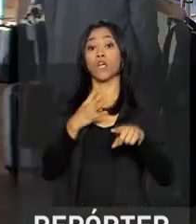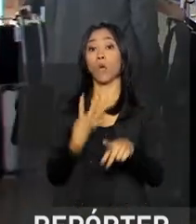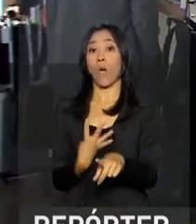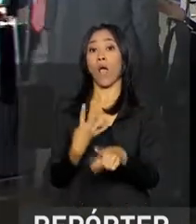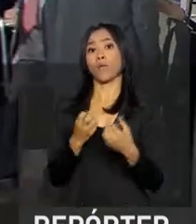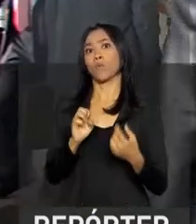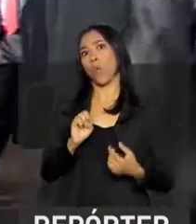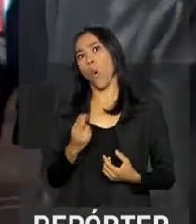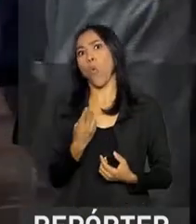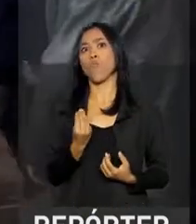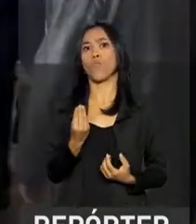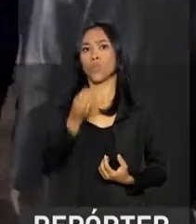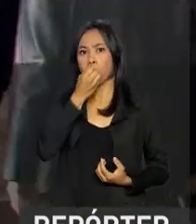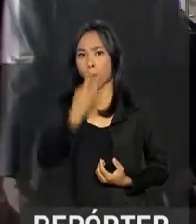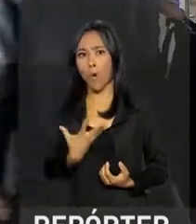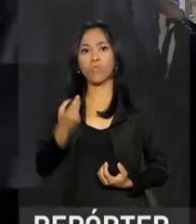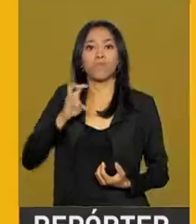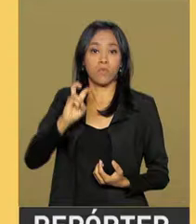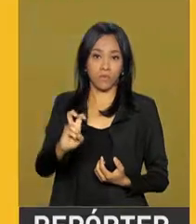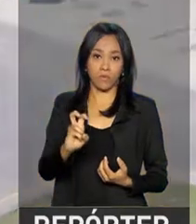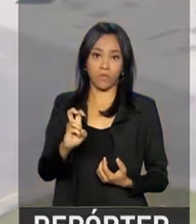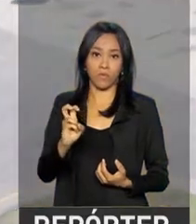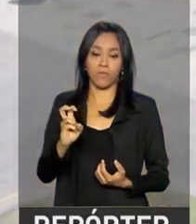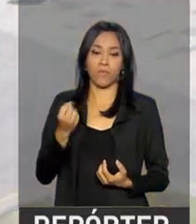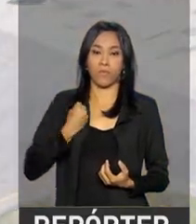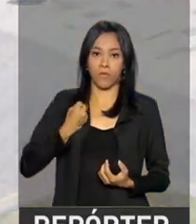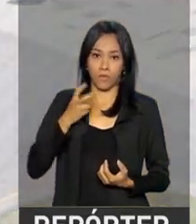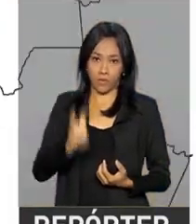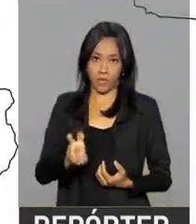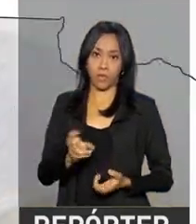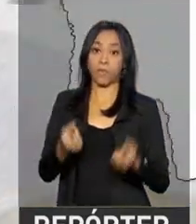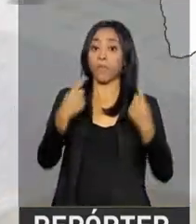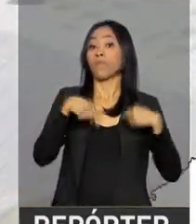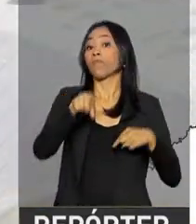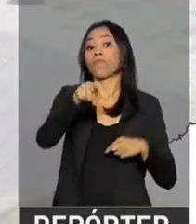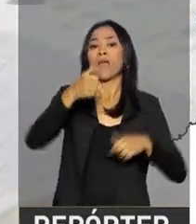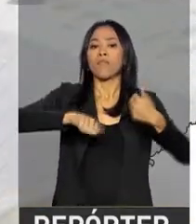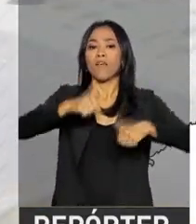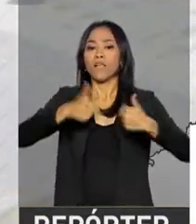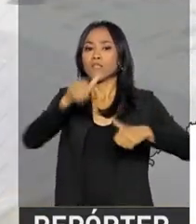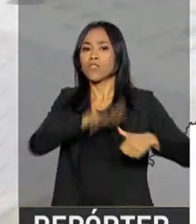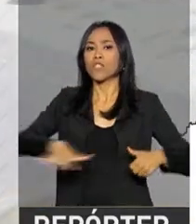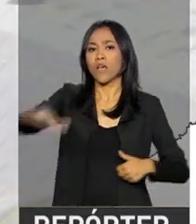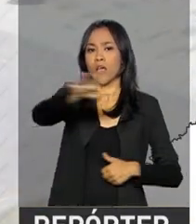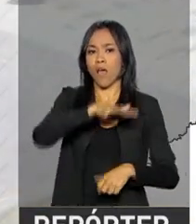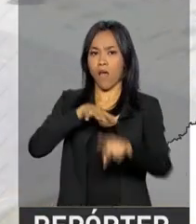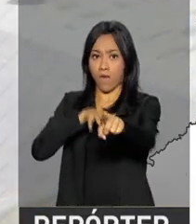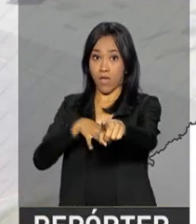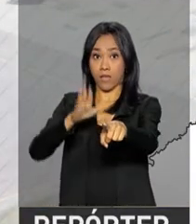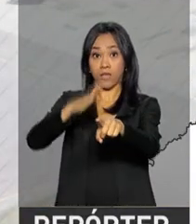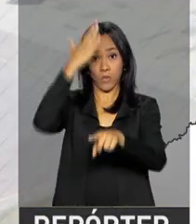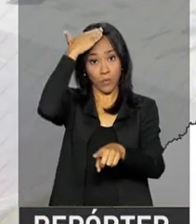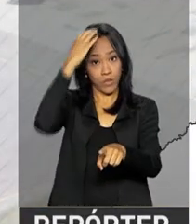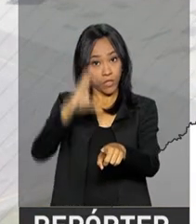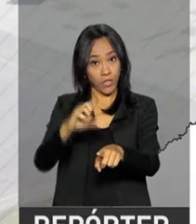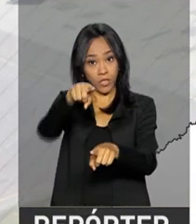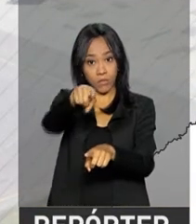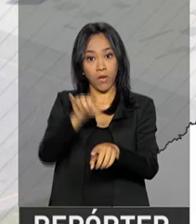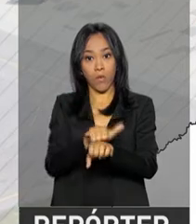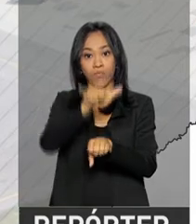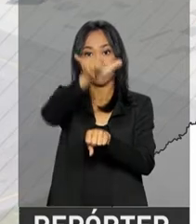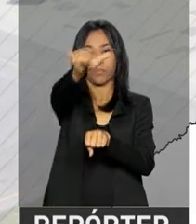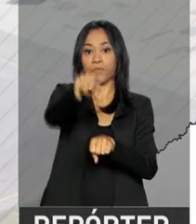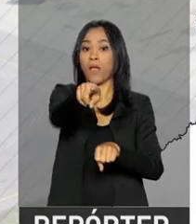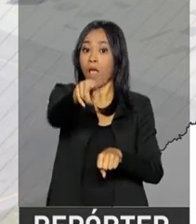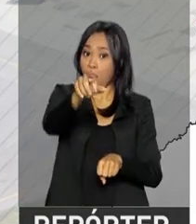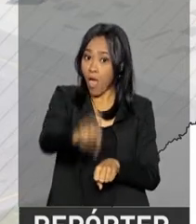ou muito bons, nota 5. No ranking geral, o Aeroporto Internacional Afonso Pena, em Curitiba, no Paraná, foi